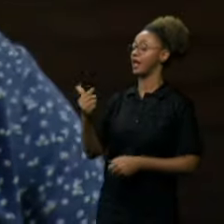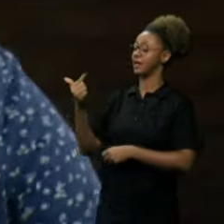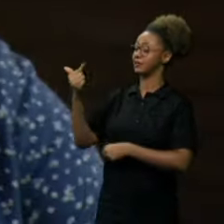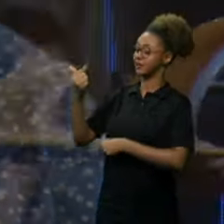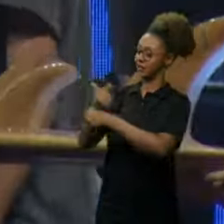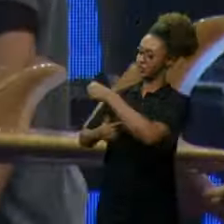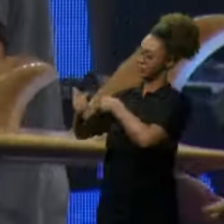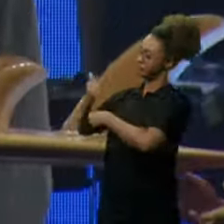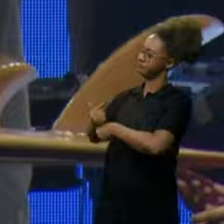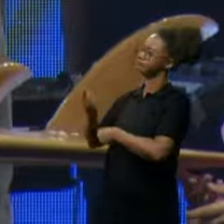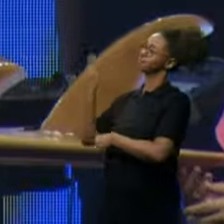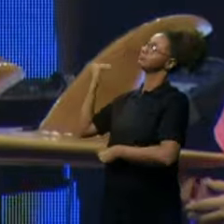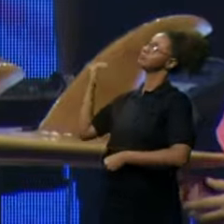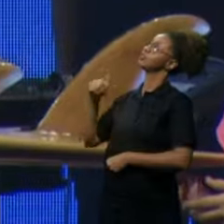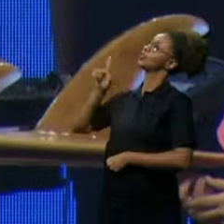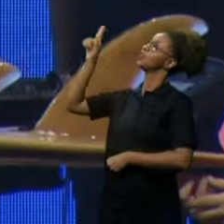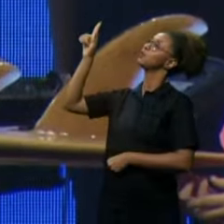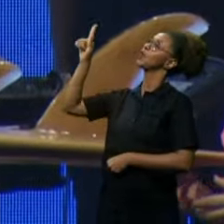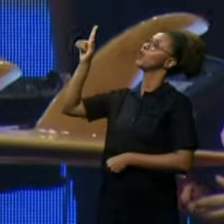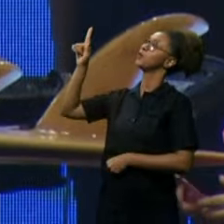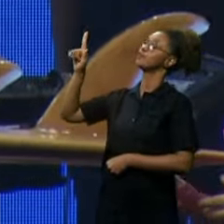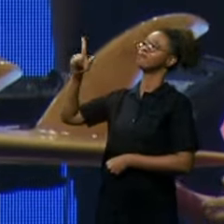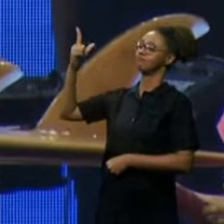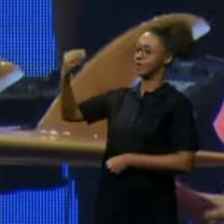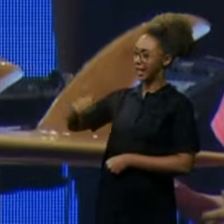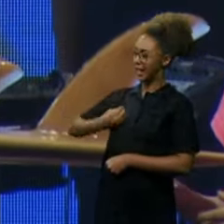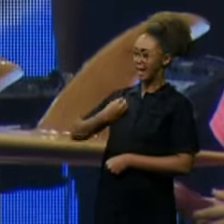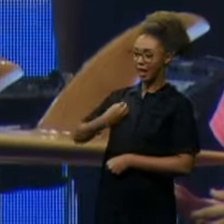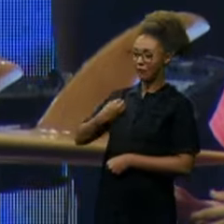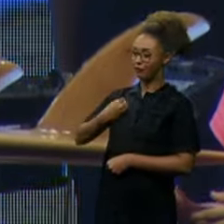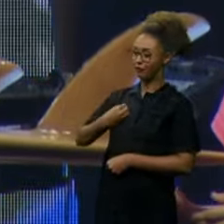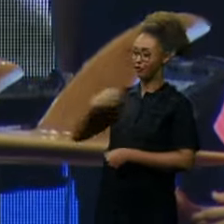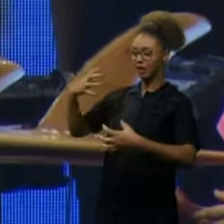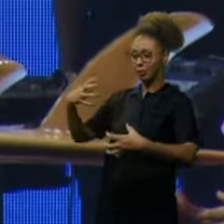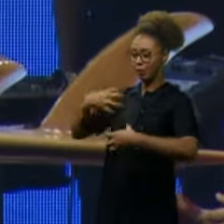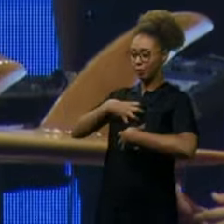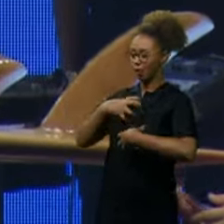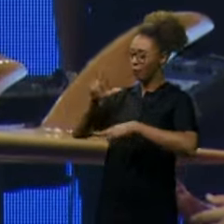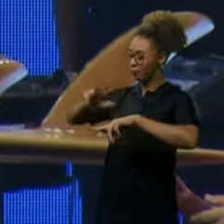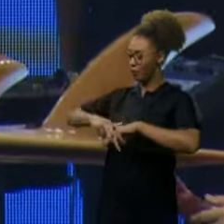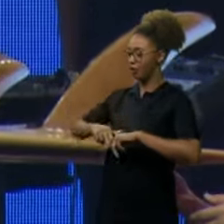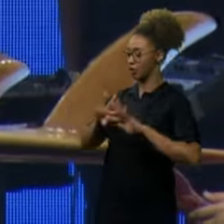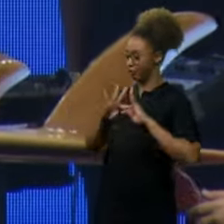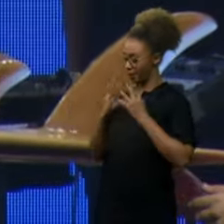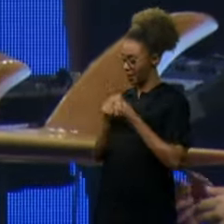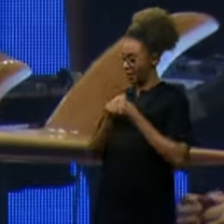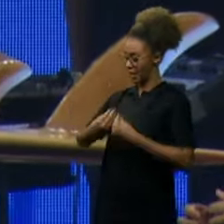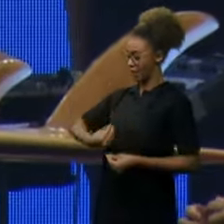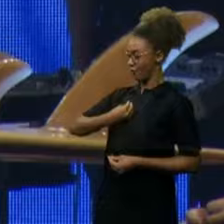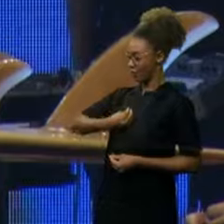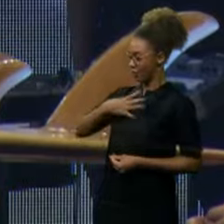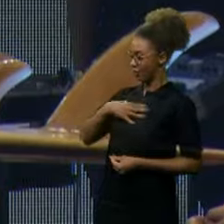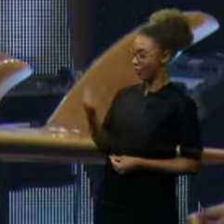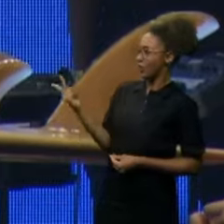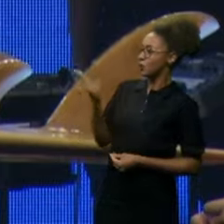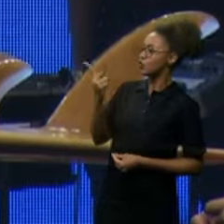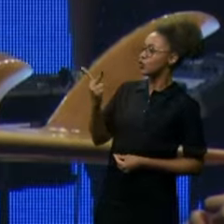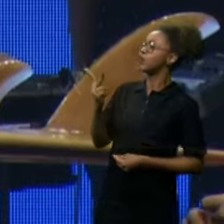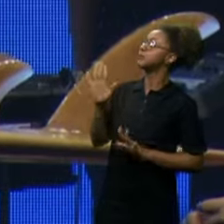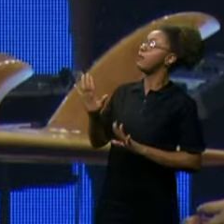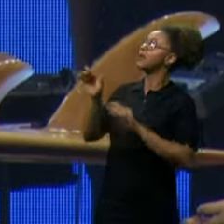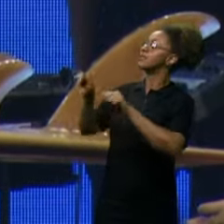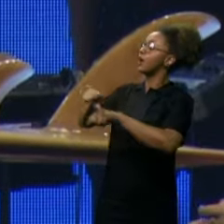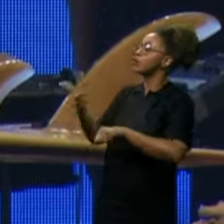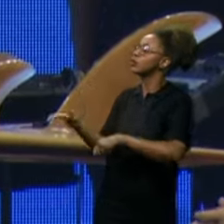anos atrás o pai o senhor nos marcou não só com as com nossos filhos na nossa família mas como uma bênção